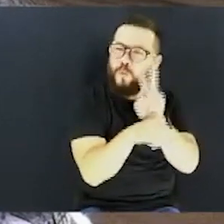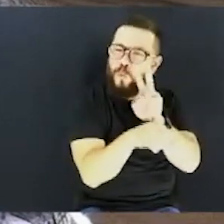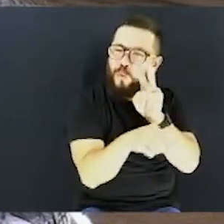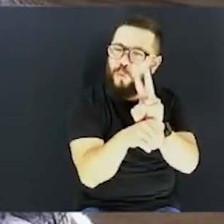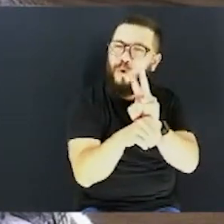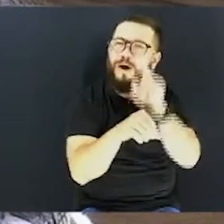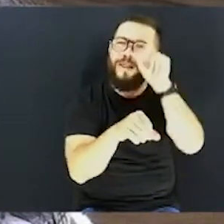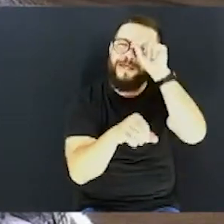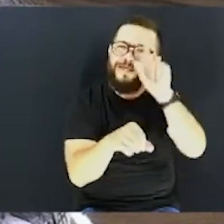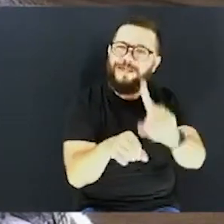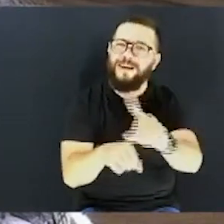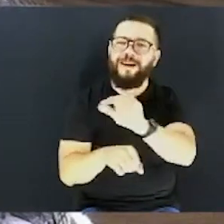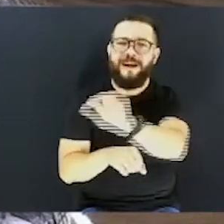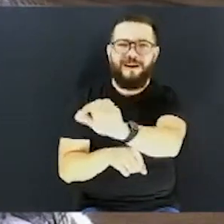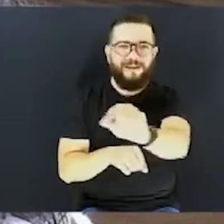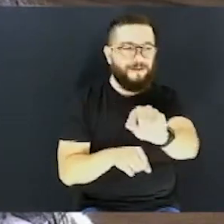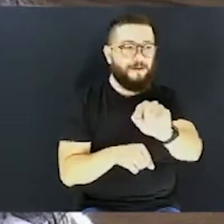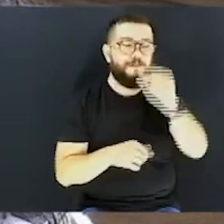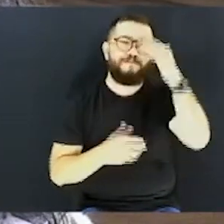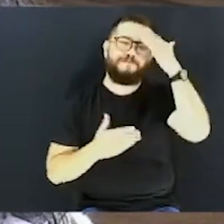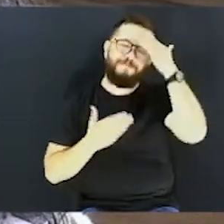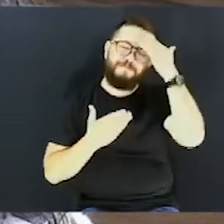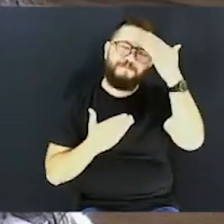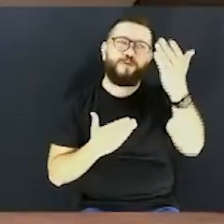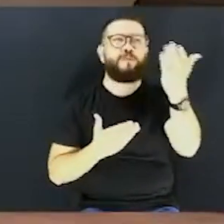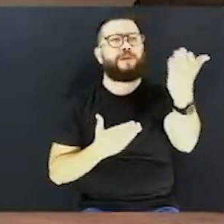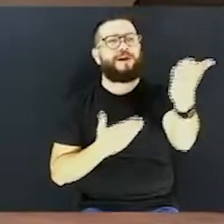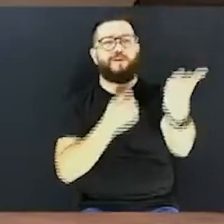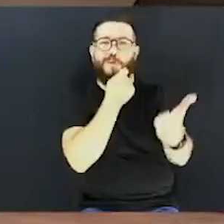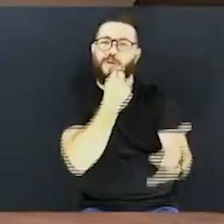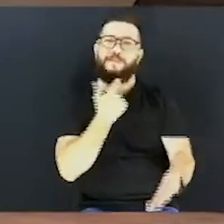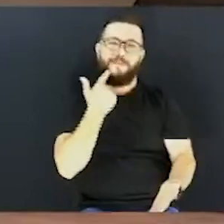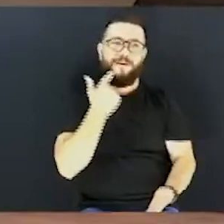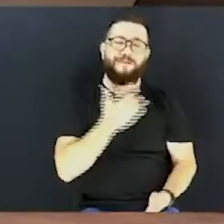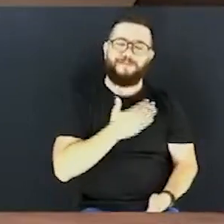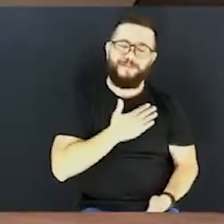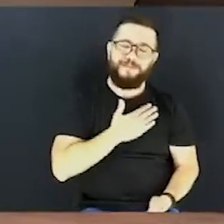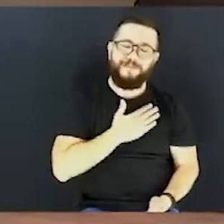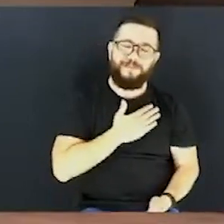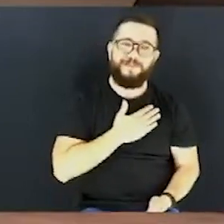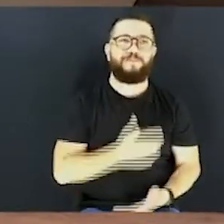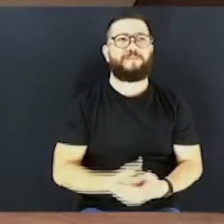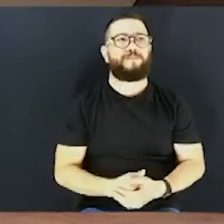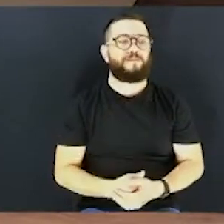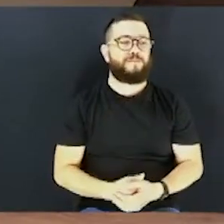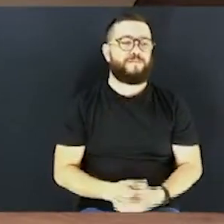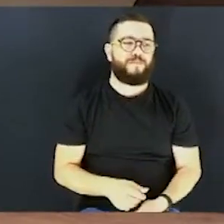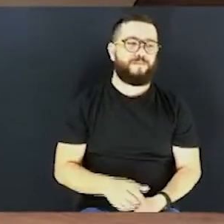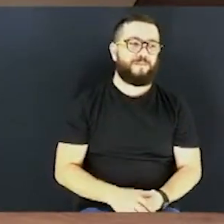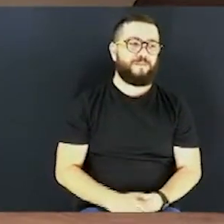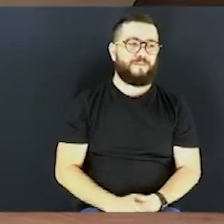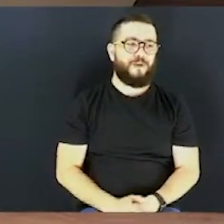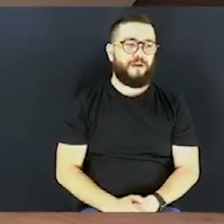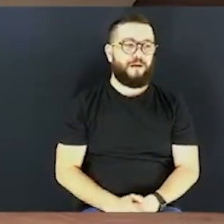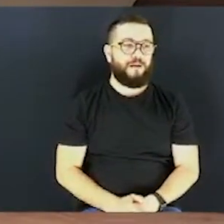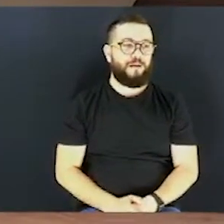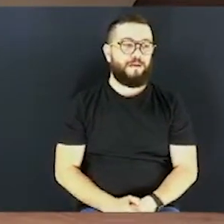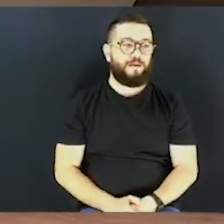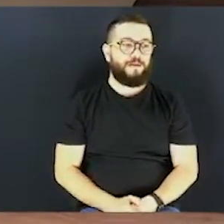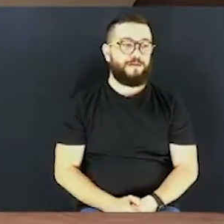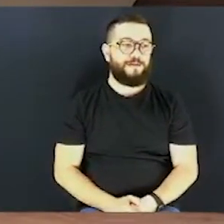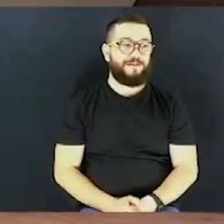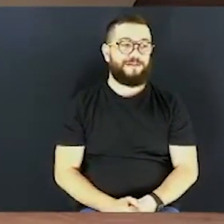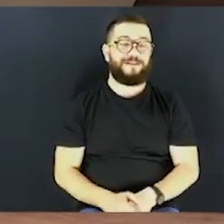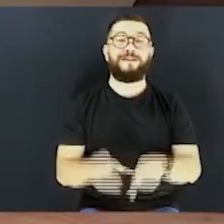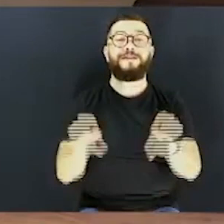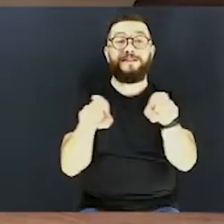Vereadora Amália, muito obrigado pela gentileza de me conceder essa parte. Imagina, vereador Dalton. Eu quero, então, aproveitar e já